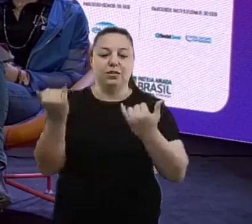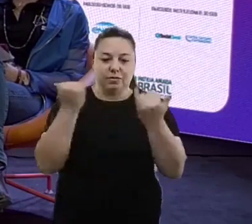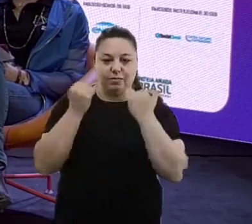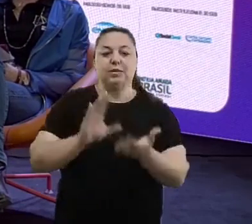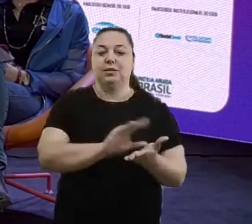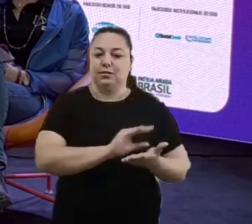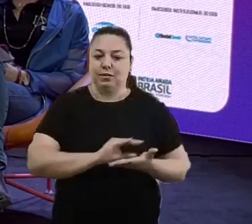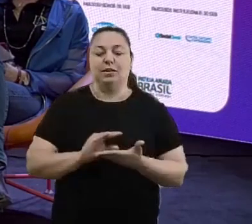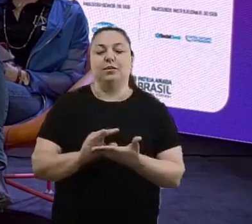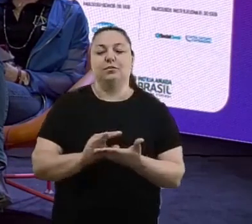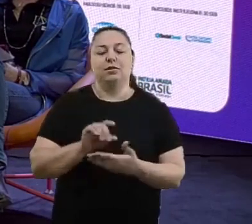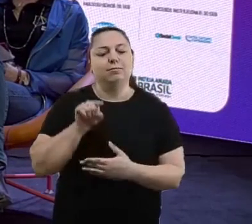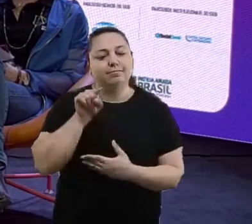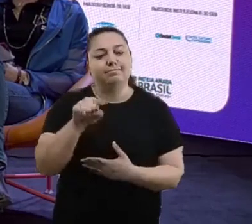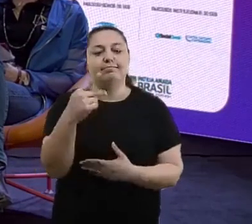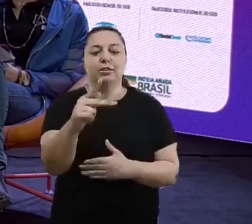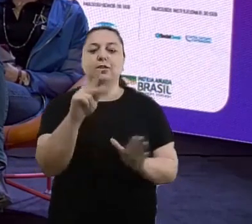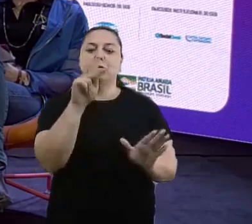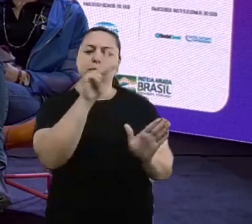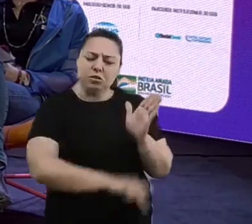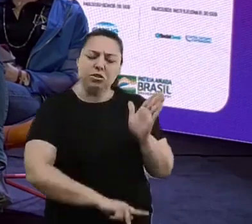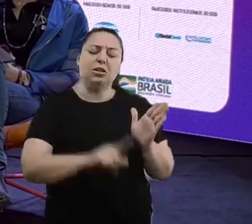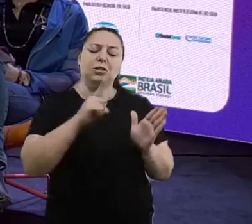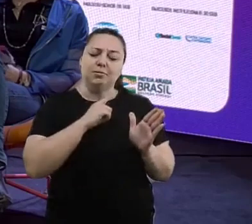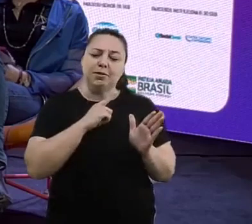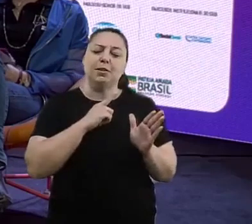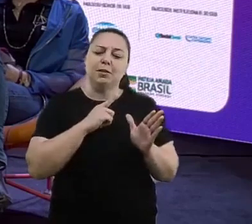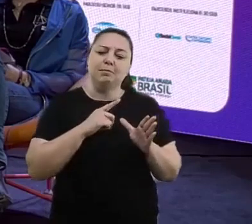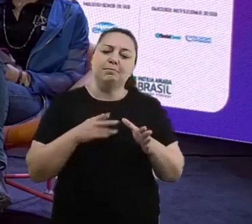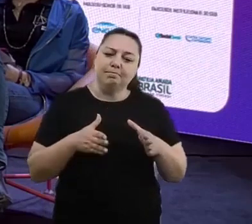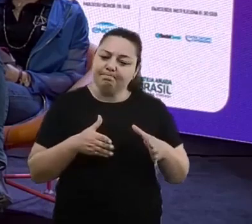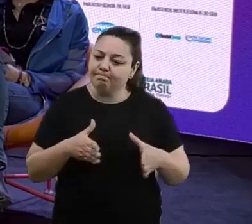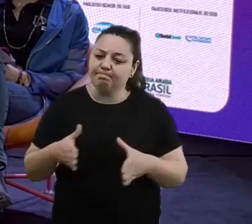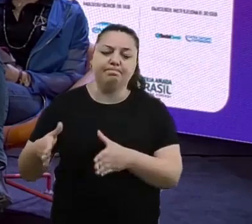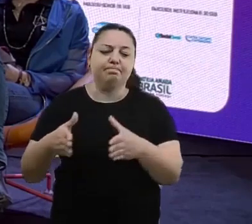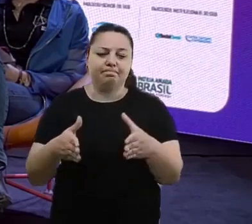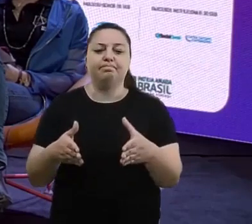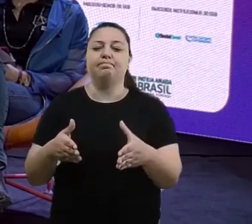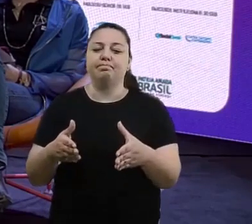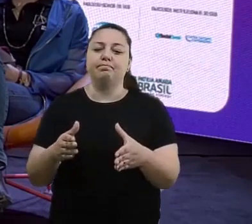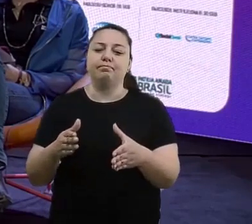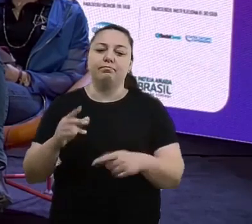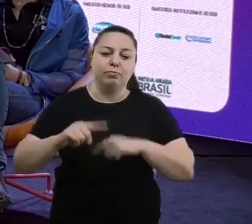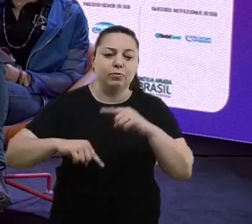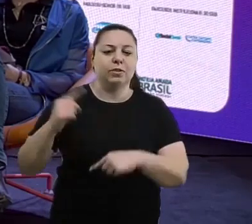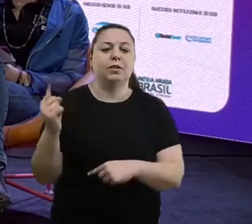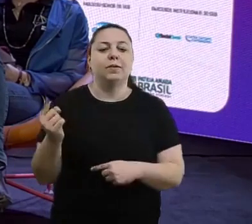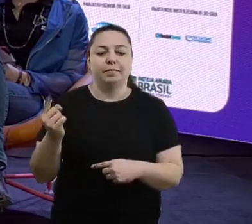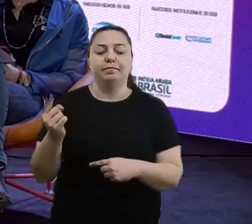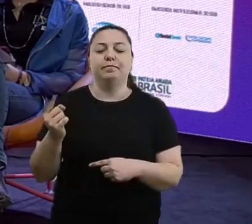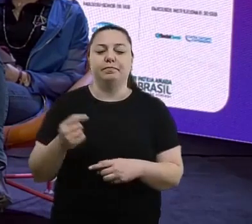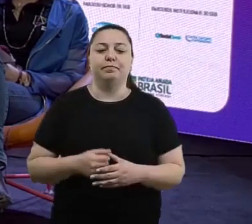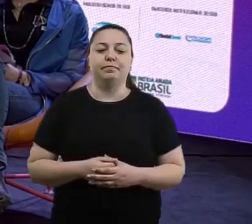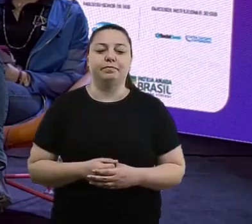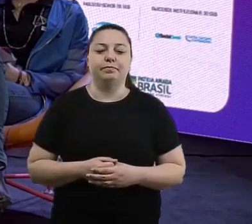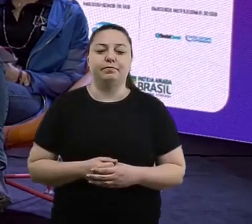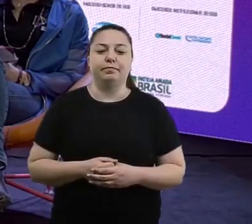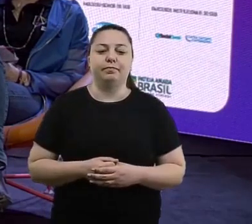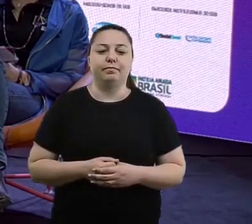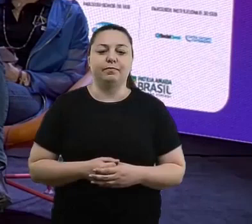que realmente durou apenas 9 dias, mas é nítido ver aonde foi parar esse abate. E, posteriormente, né, uma